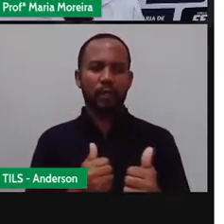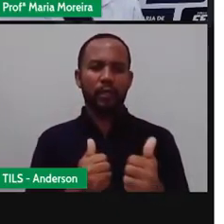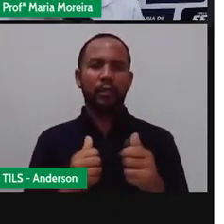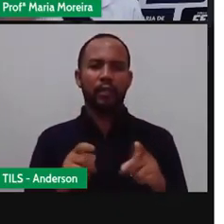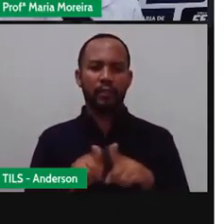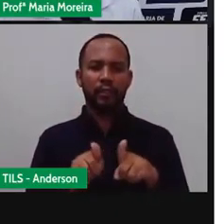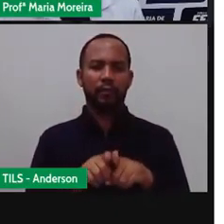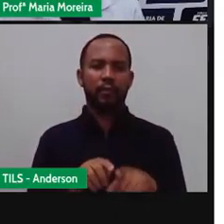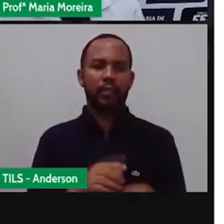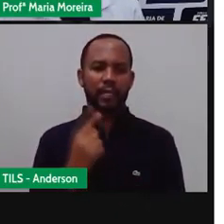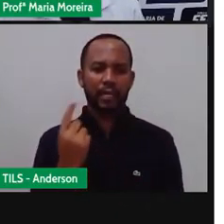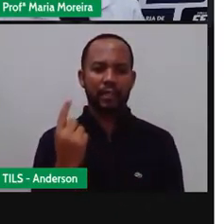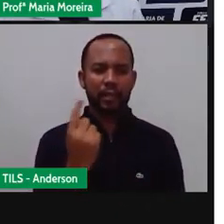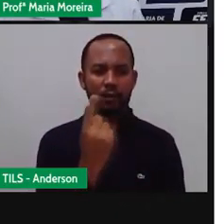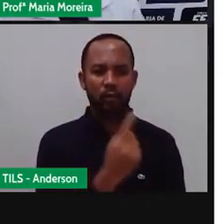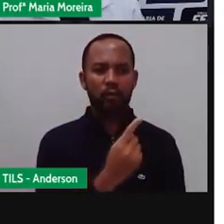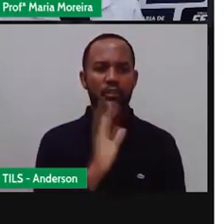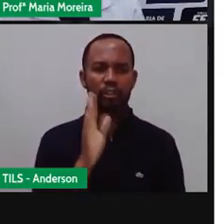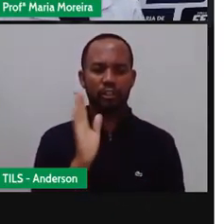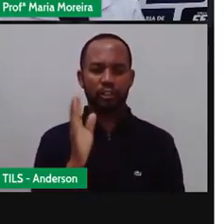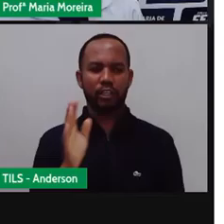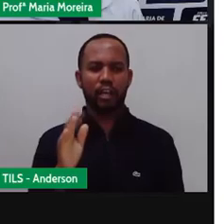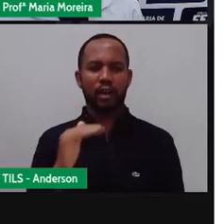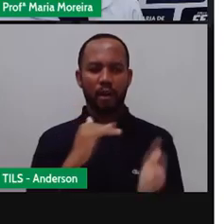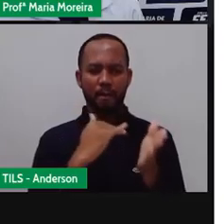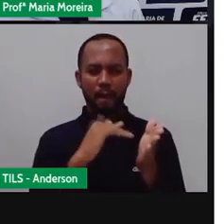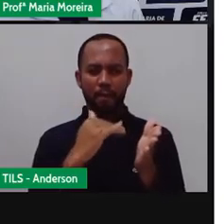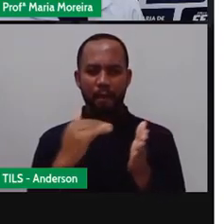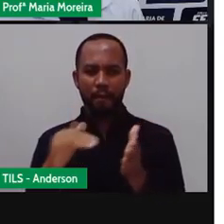aulas, a cada aluno que curtiu, que compartilhou os